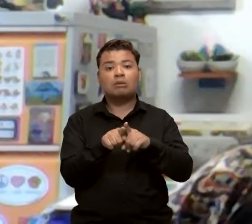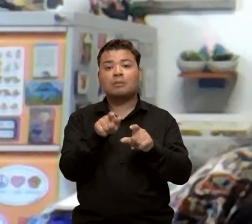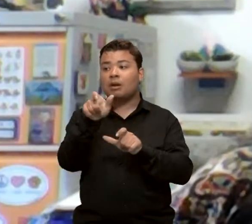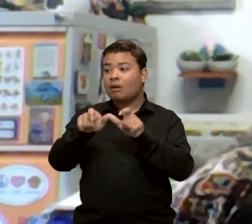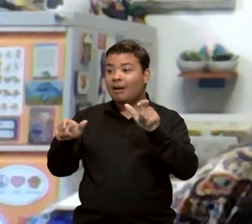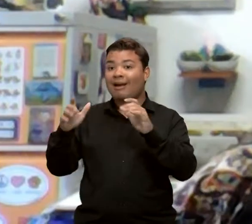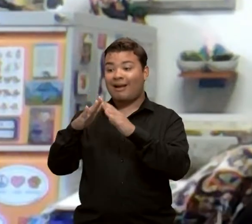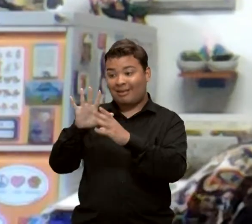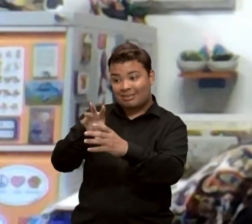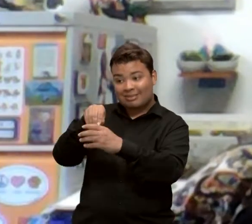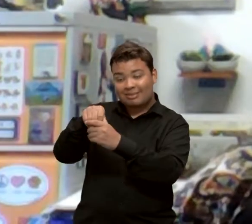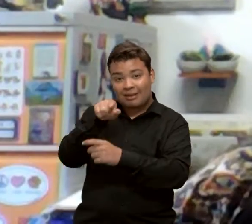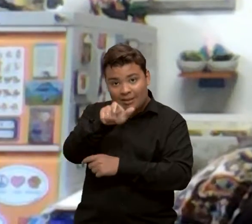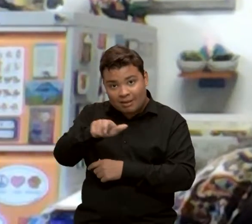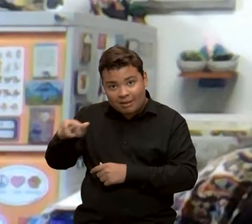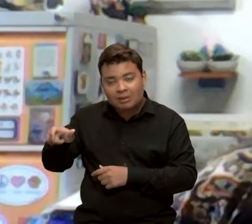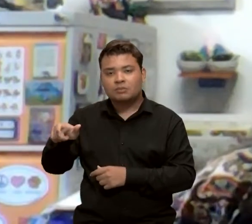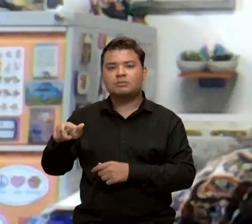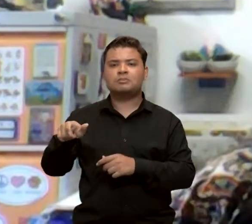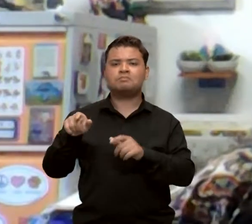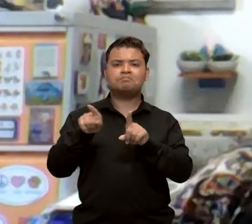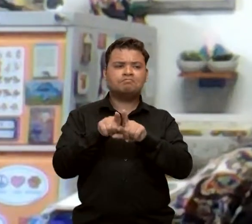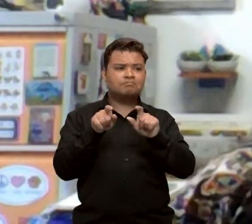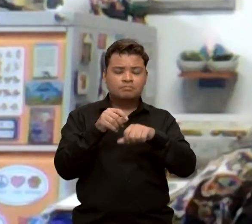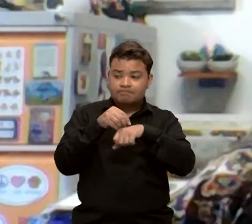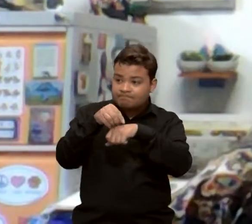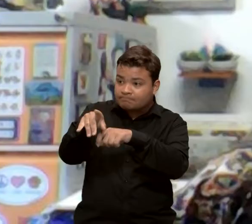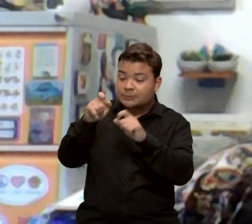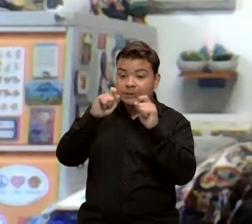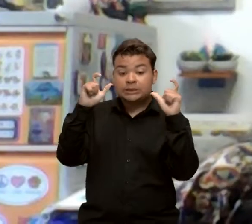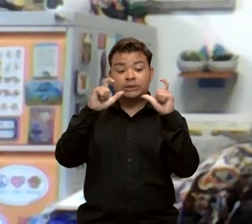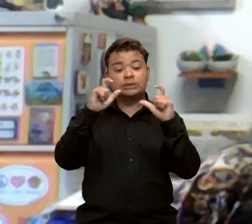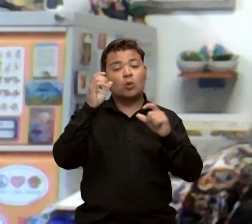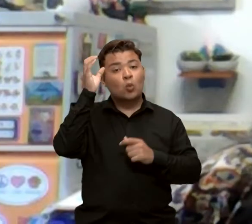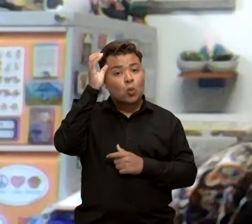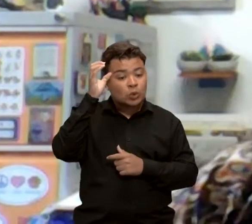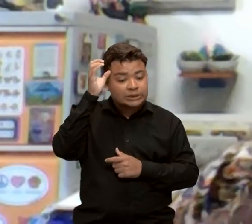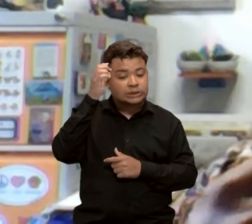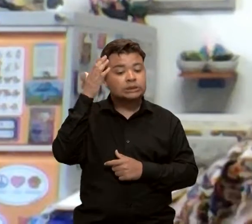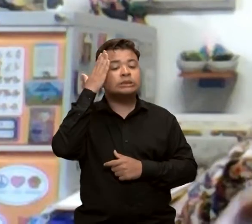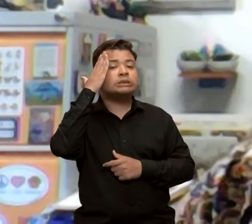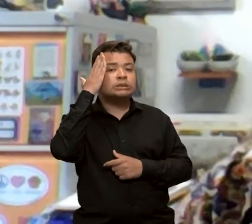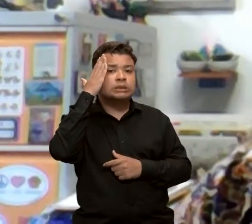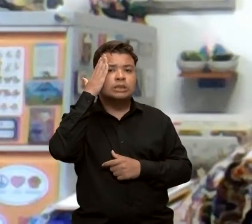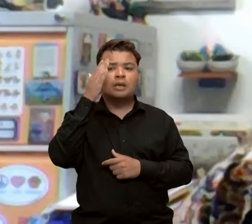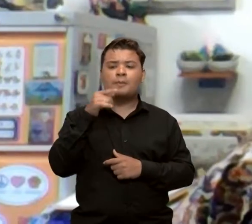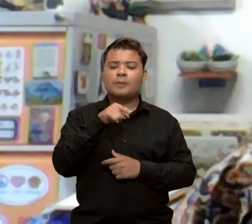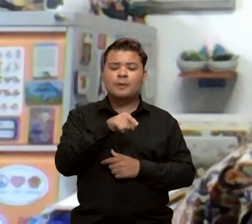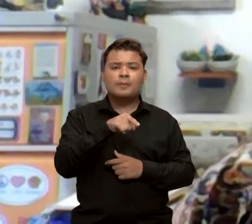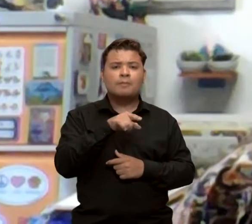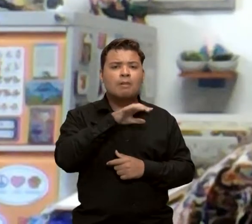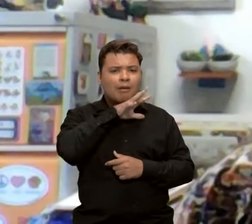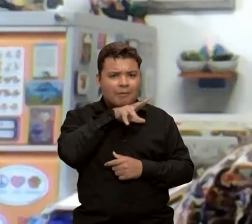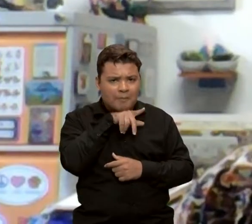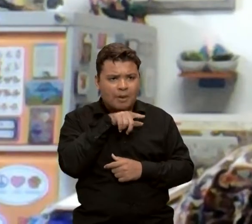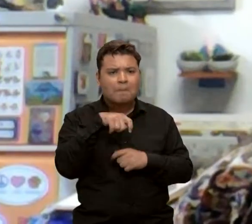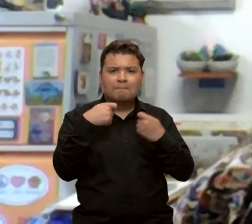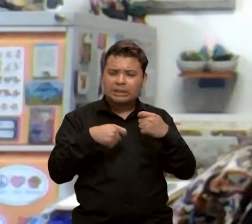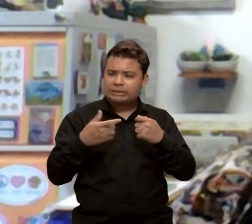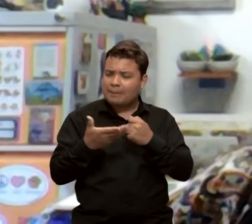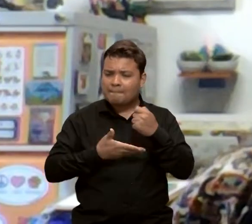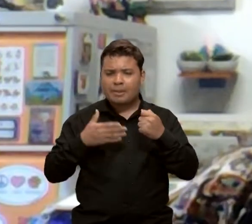mas trazer bastante consciência também para essas pessoas com relação às necessidades básicas desses animais,